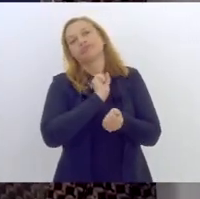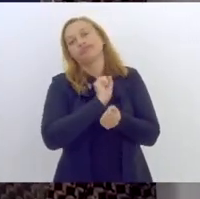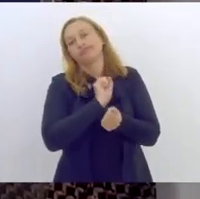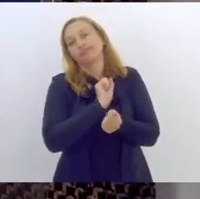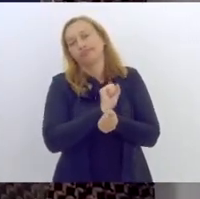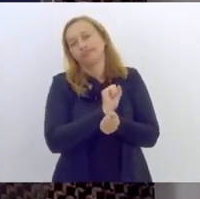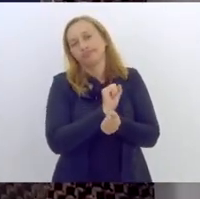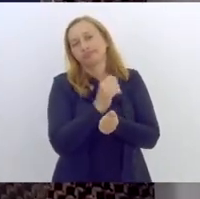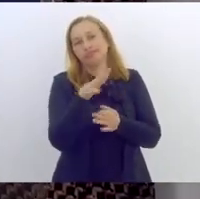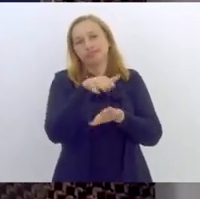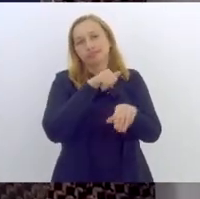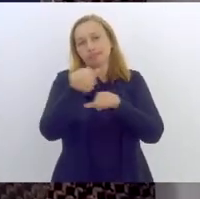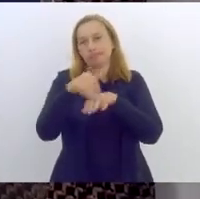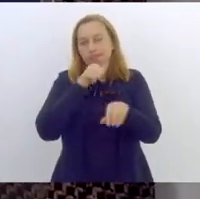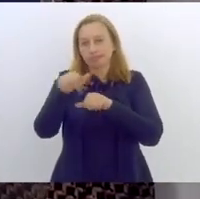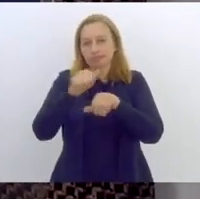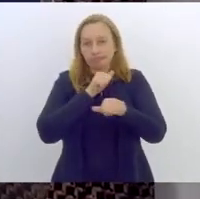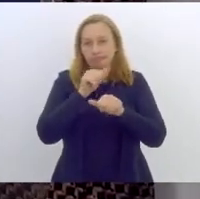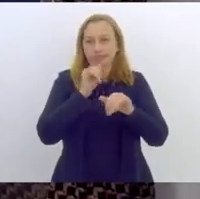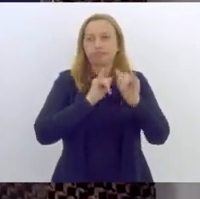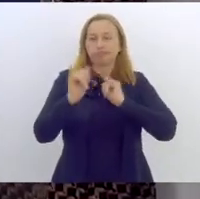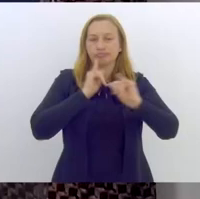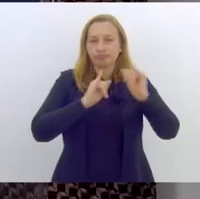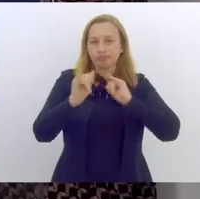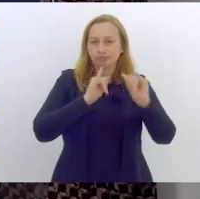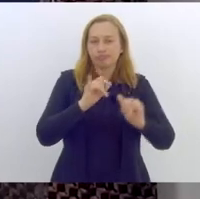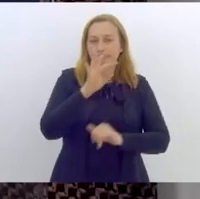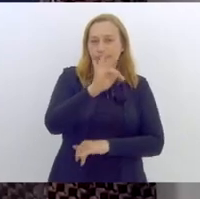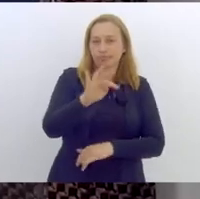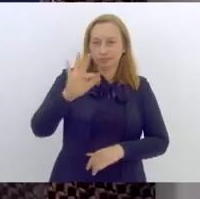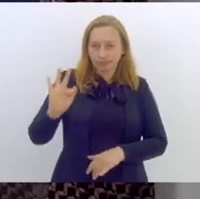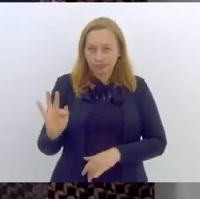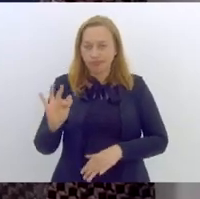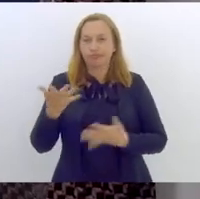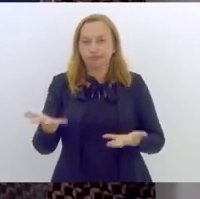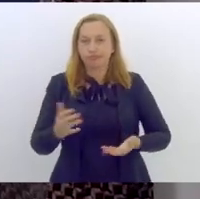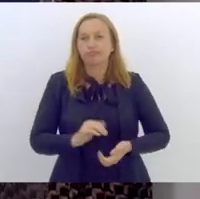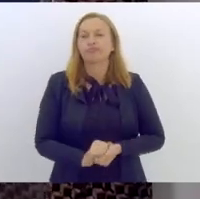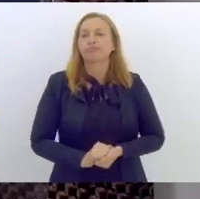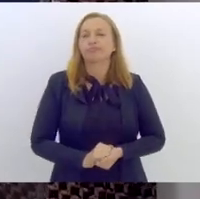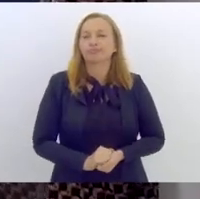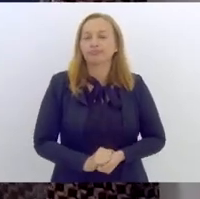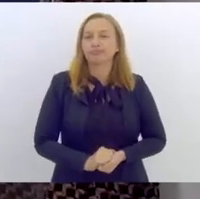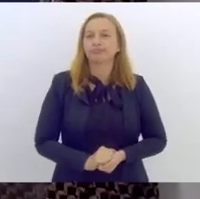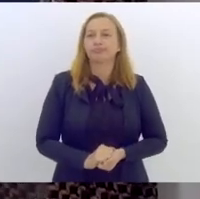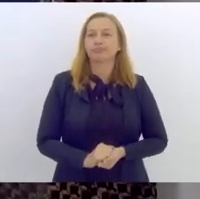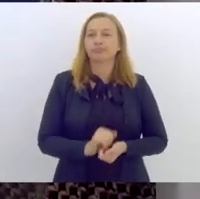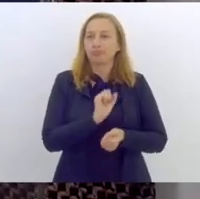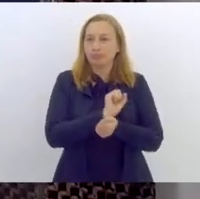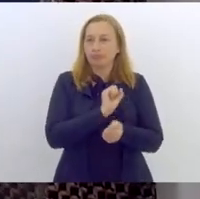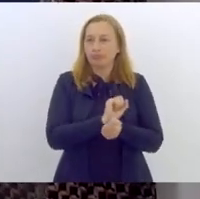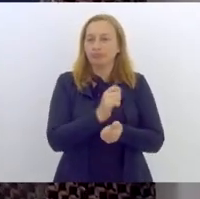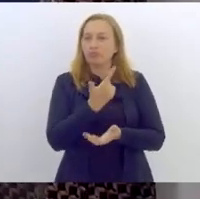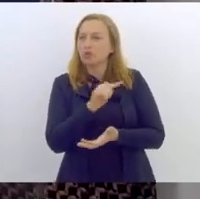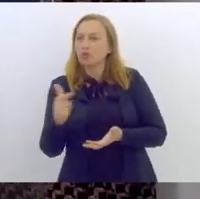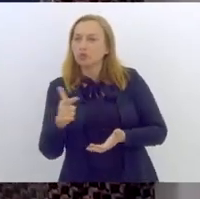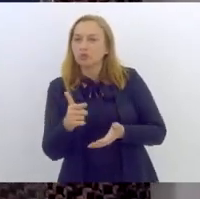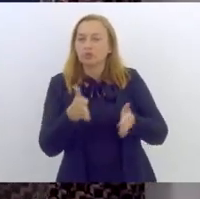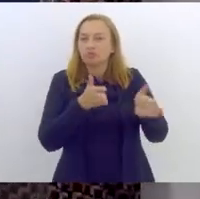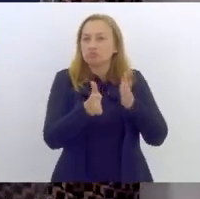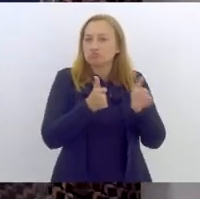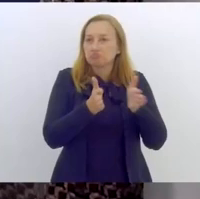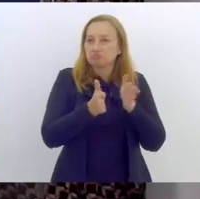essa convocação para o anunciado segundo tá E que tá tramitando mas ainda não tem essa previsão